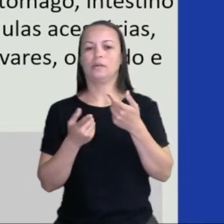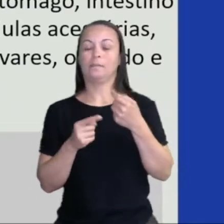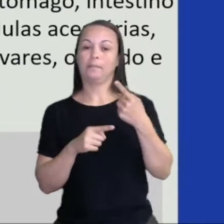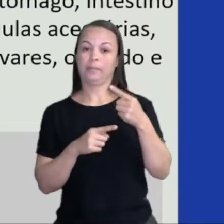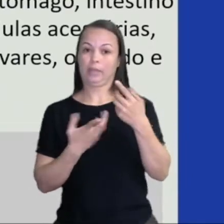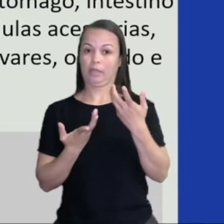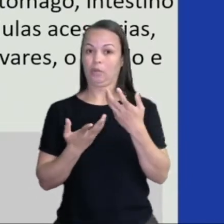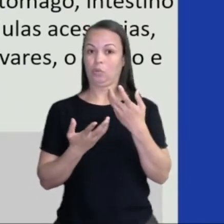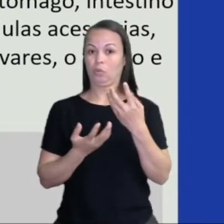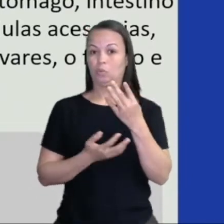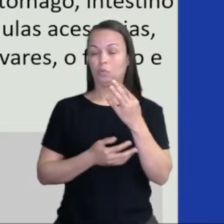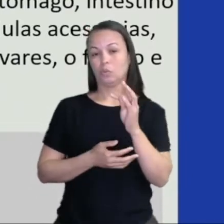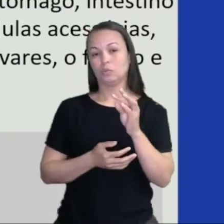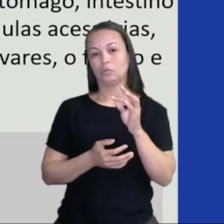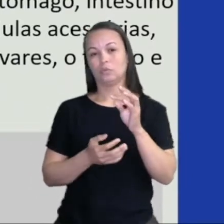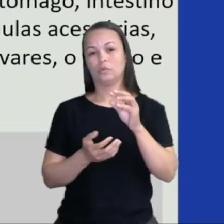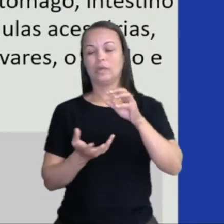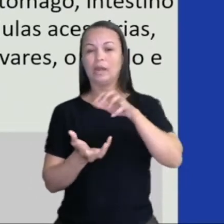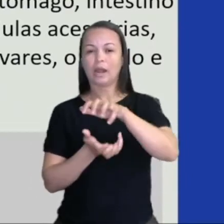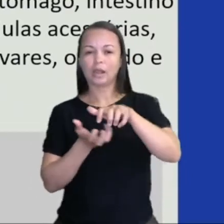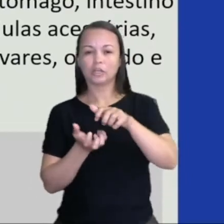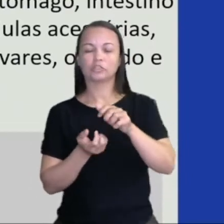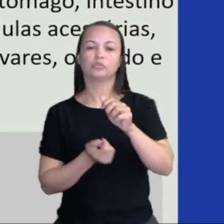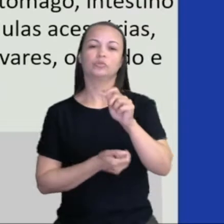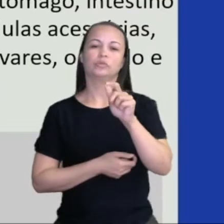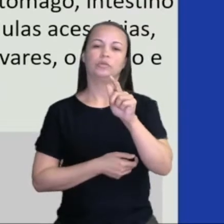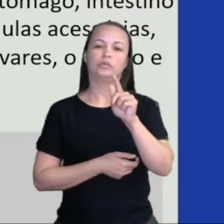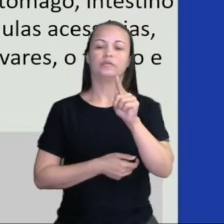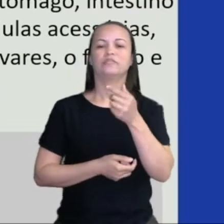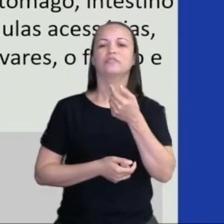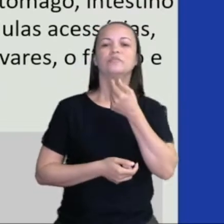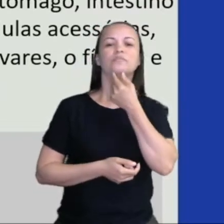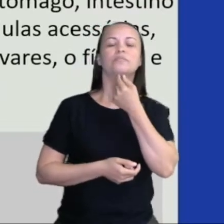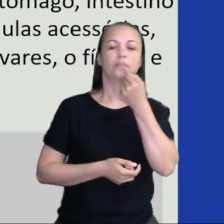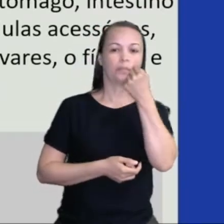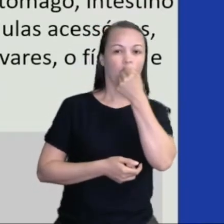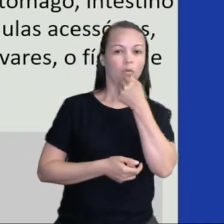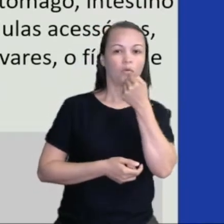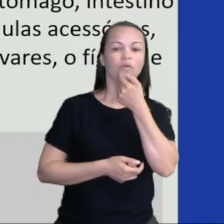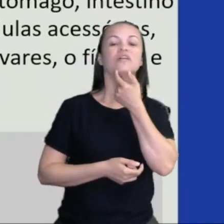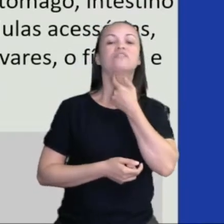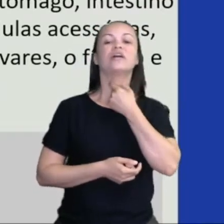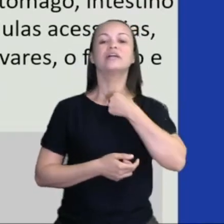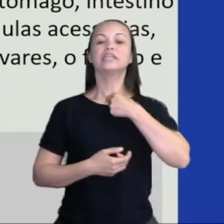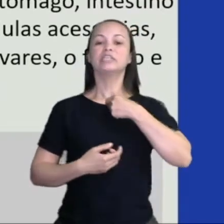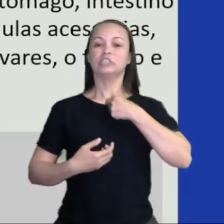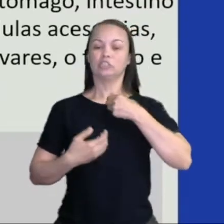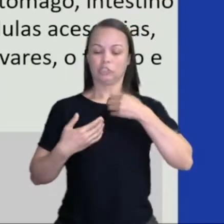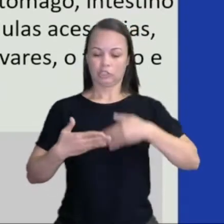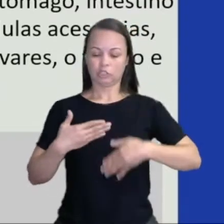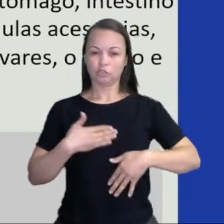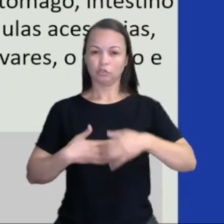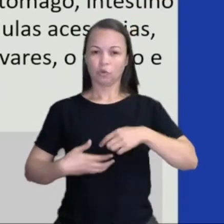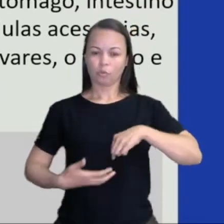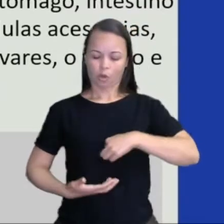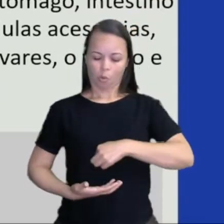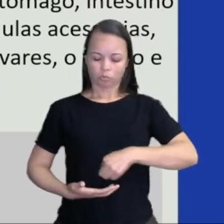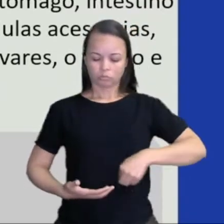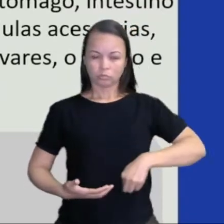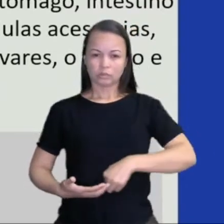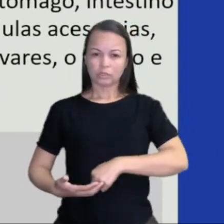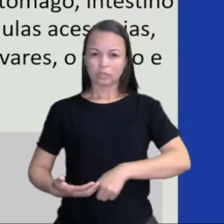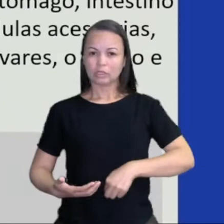formado pelo trato gastrointestinal, que é composto pela boca, faringe, estômago, né, esôfago,